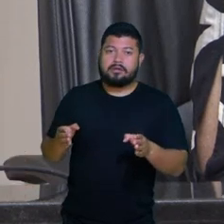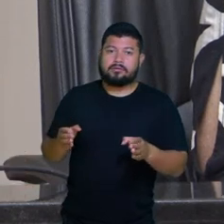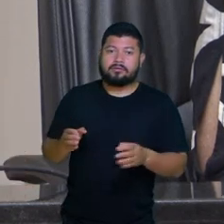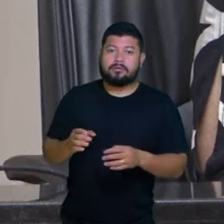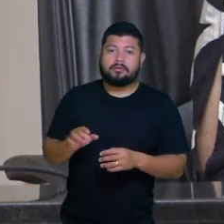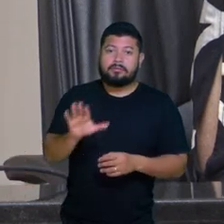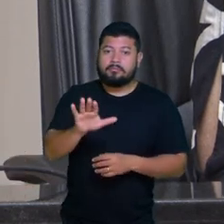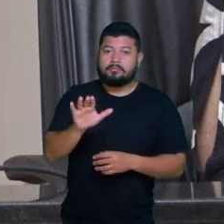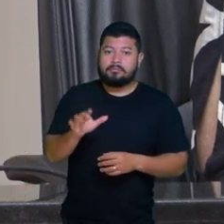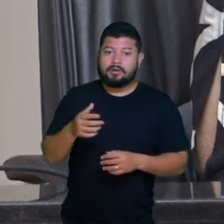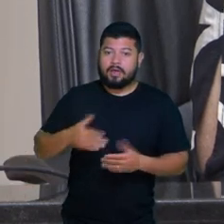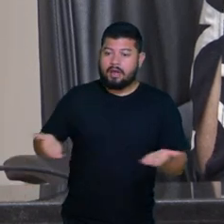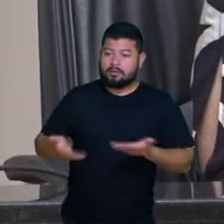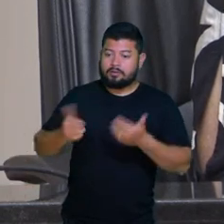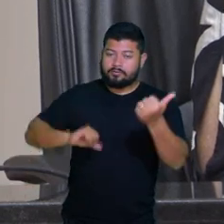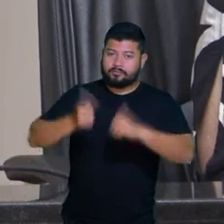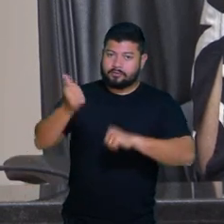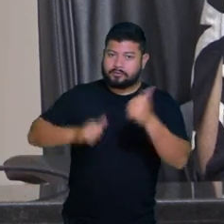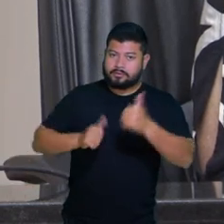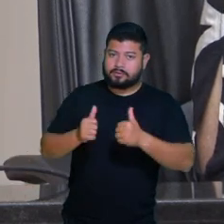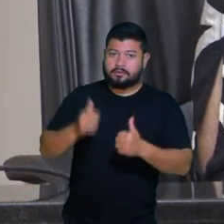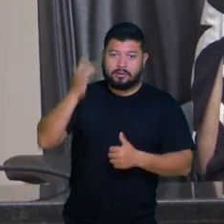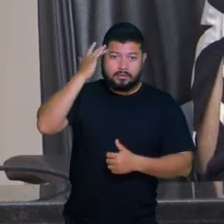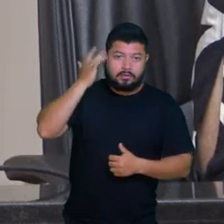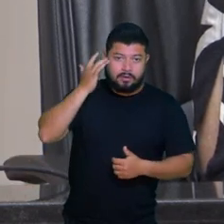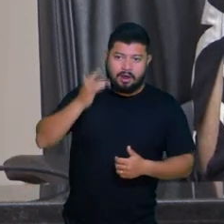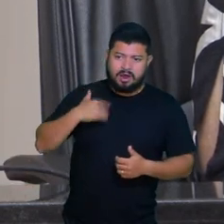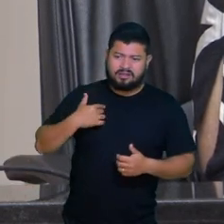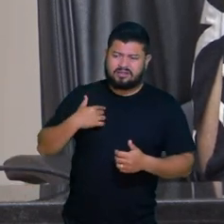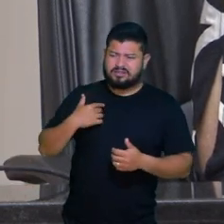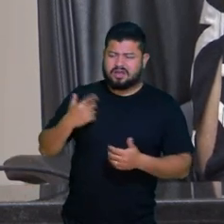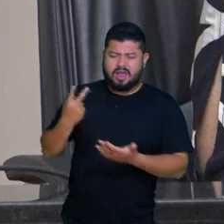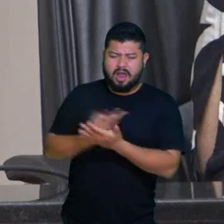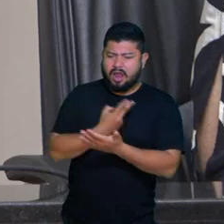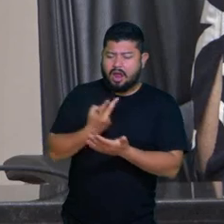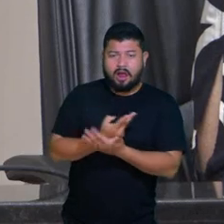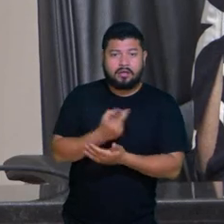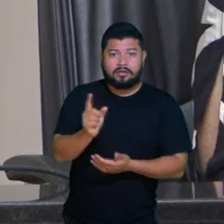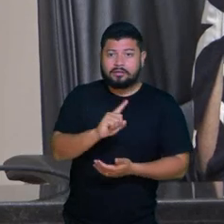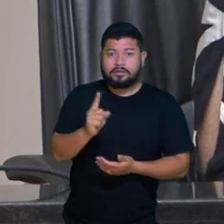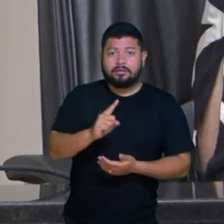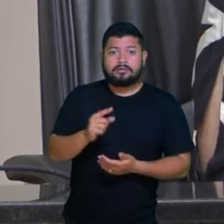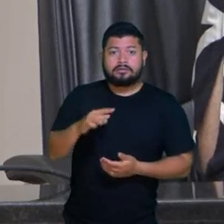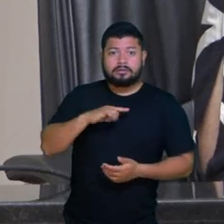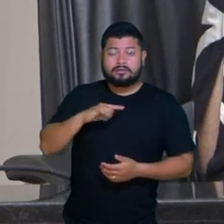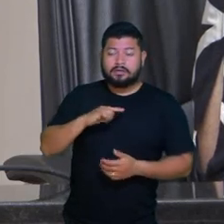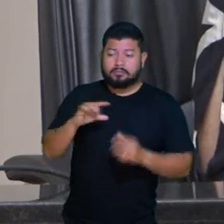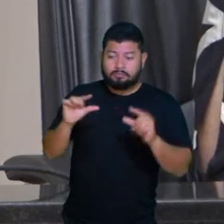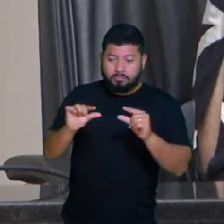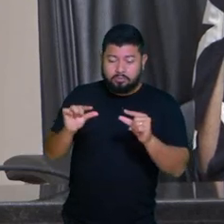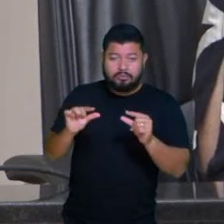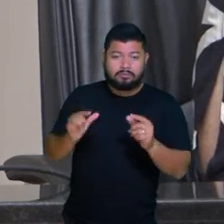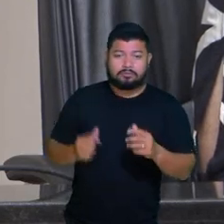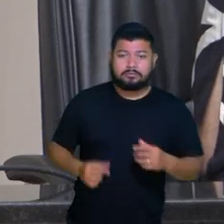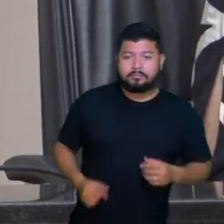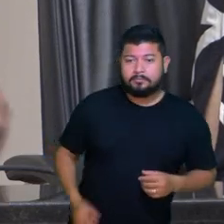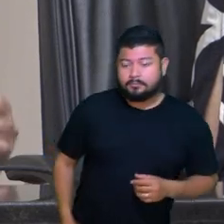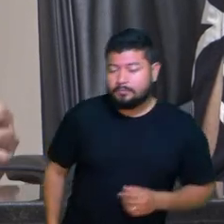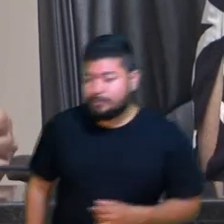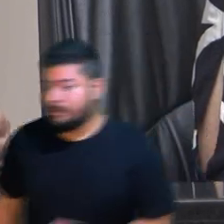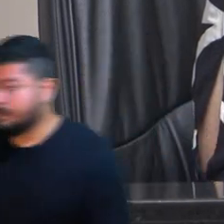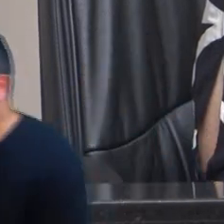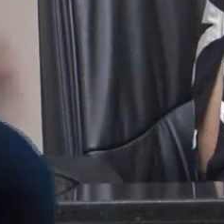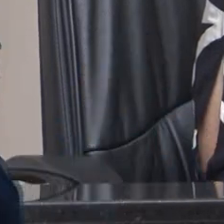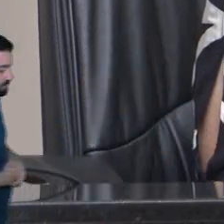o diagnóstico que tá feito ali eu não acho que ele é excessivamente dramático eu acho que ele é até minimamente dramático diante de algumas situações